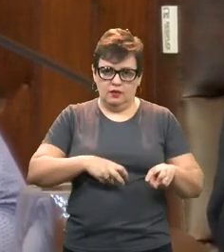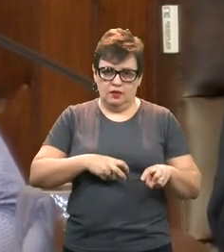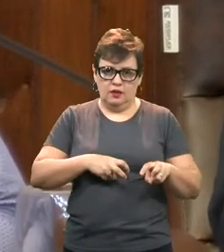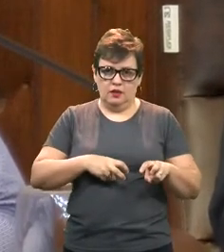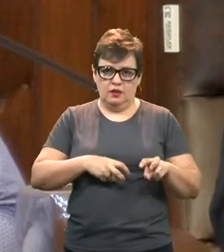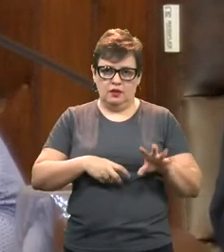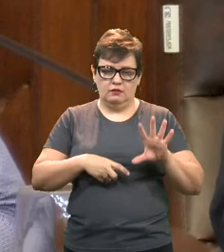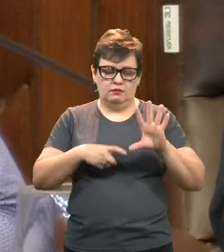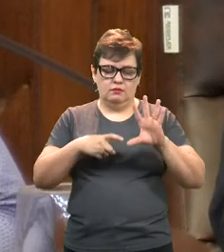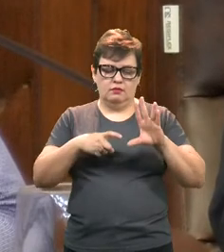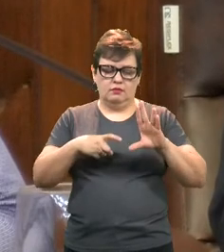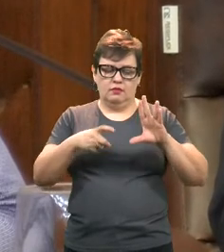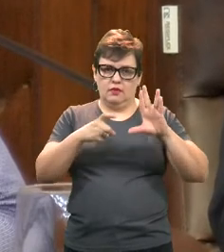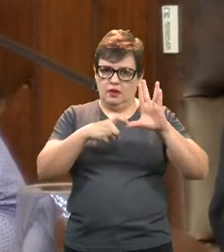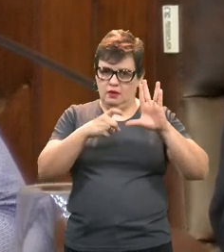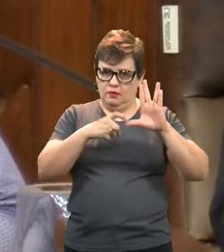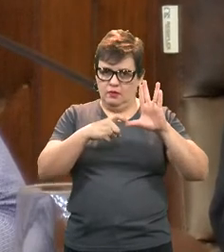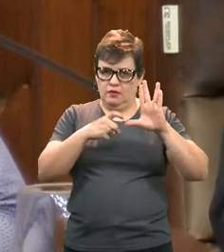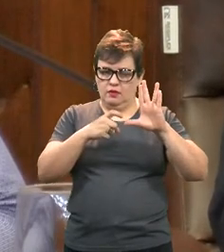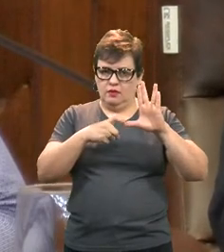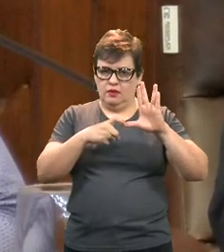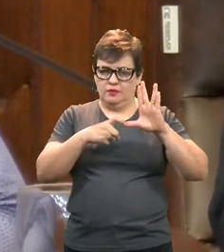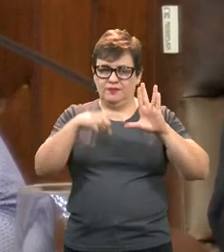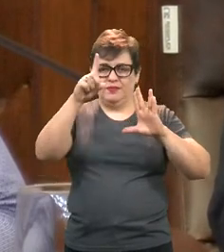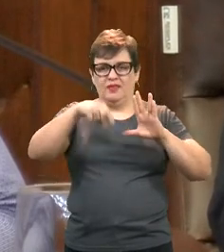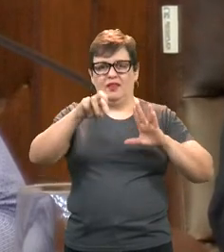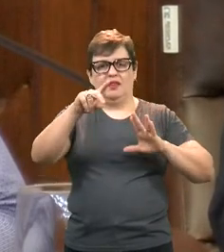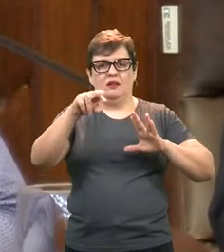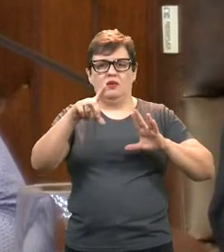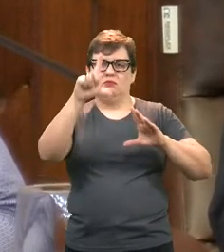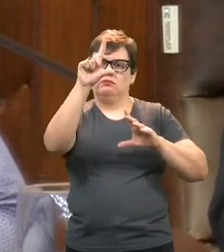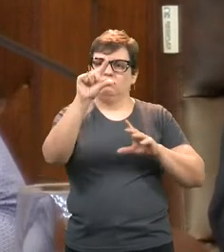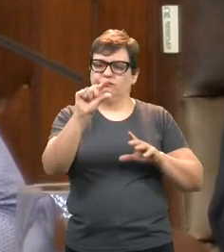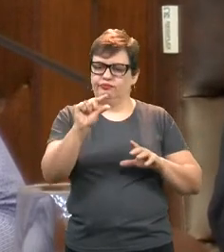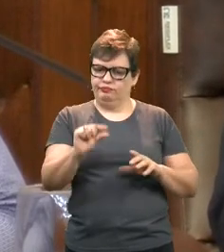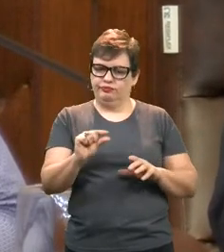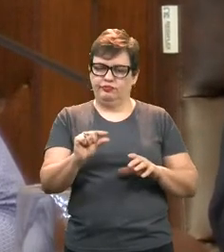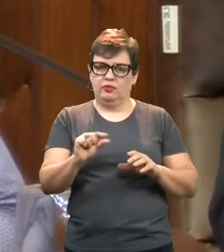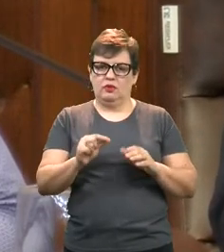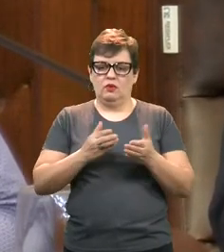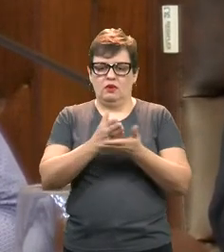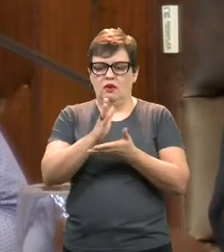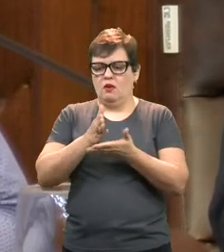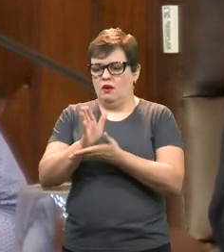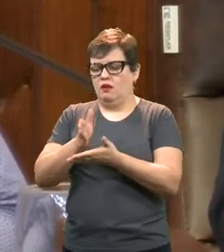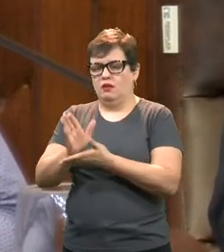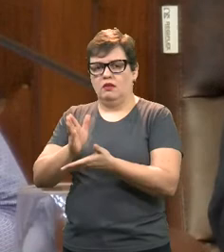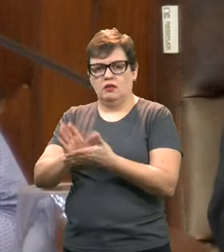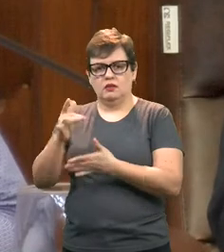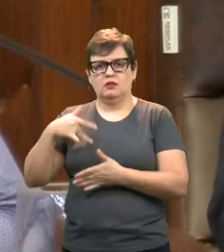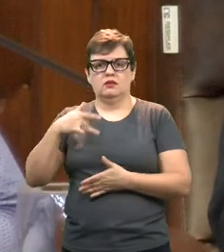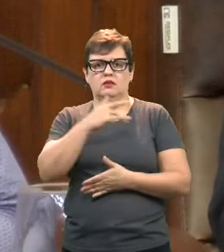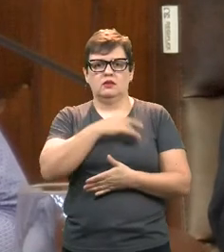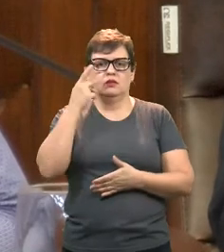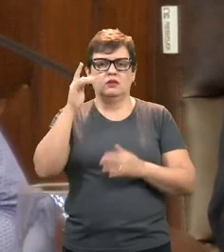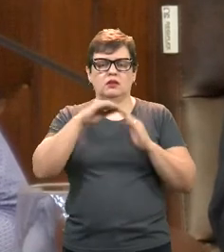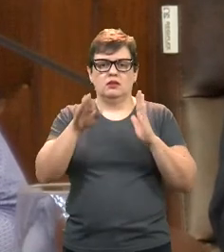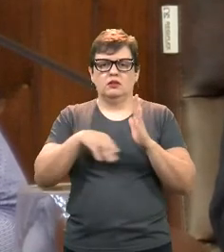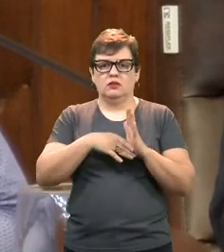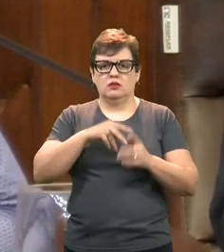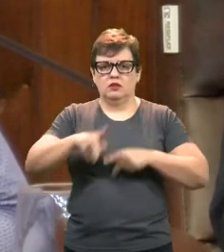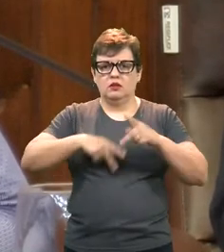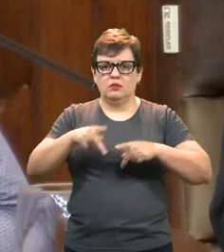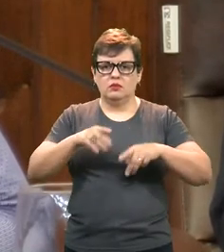terapêutico é reduzir o acesso à saúde da população de baixa renda e de classe média, haja visto